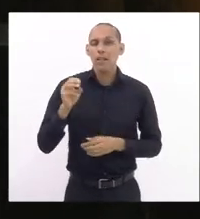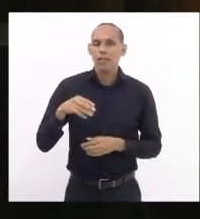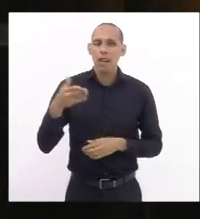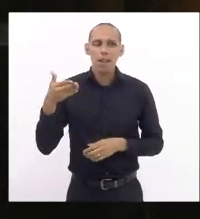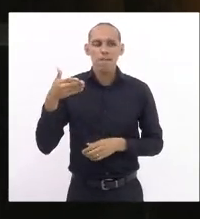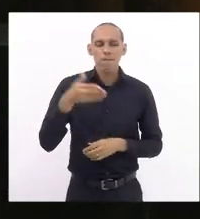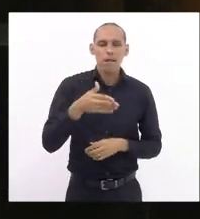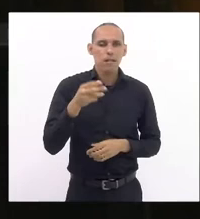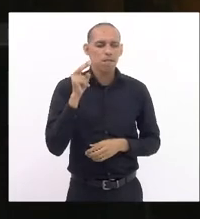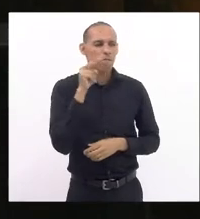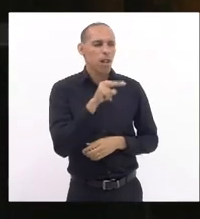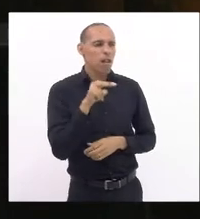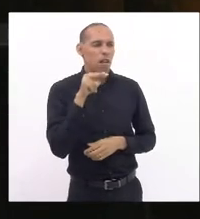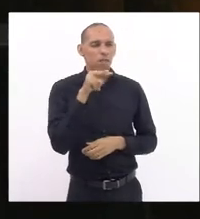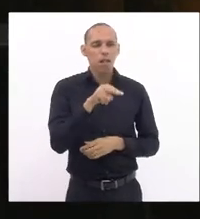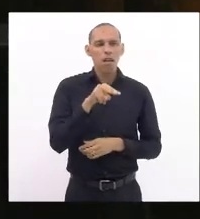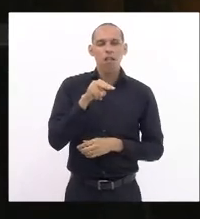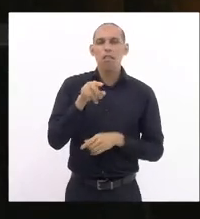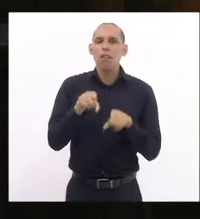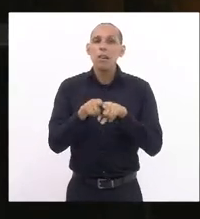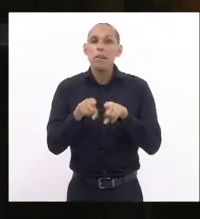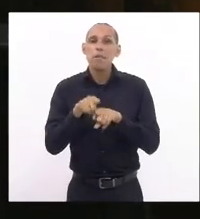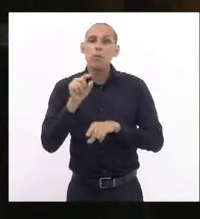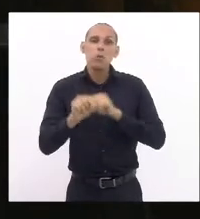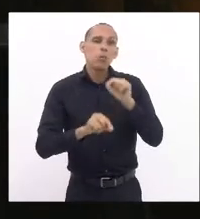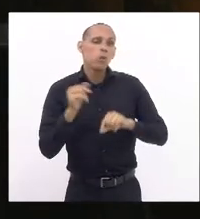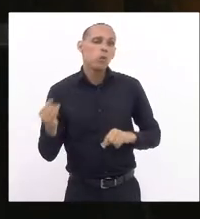no local, o quanto que é